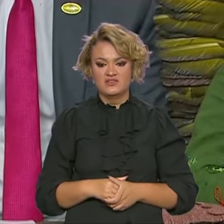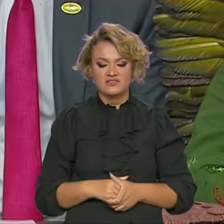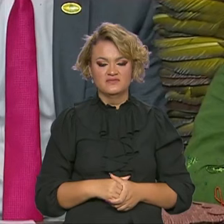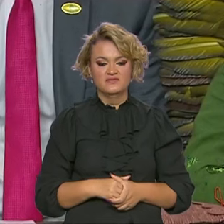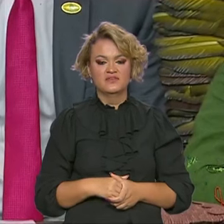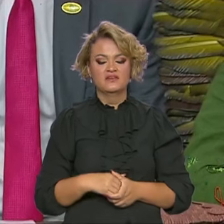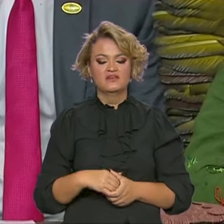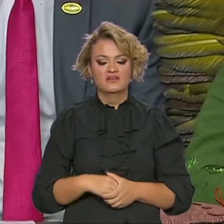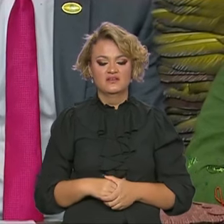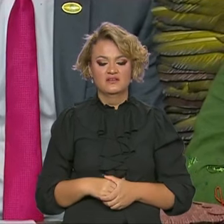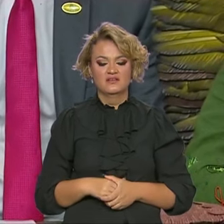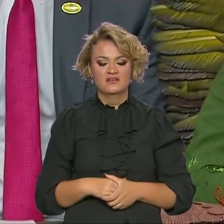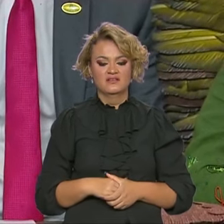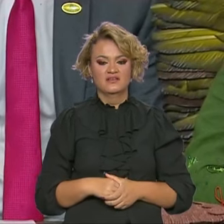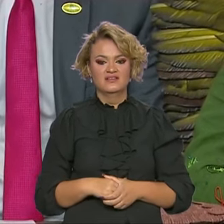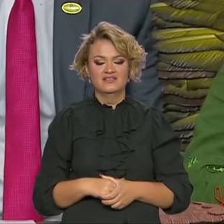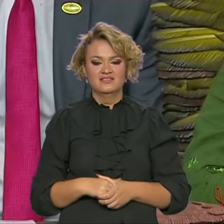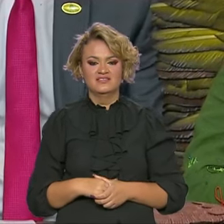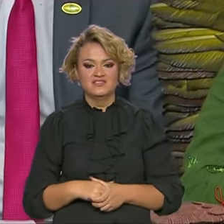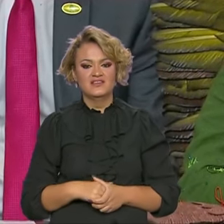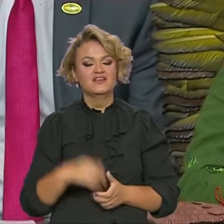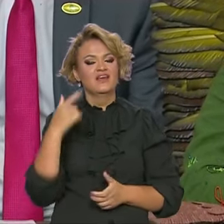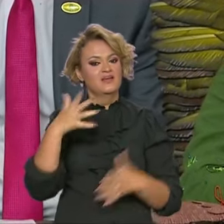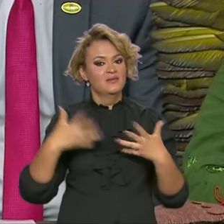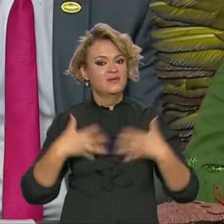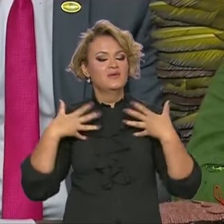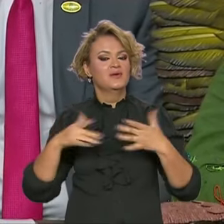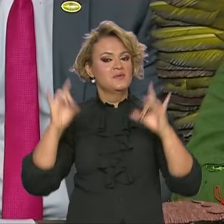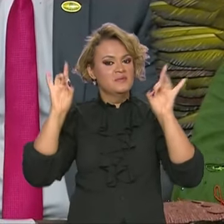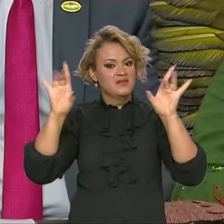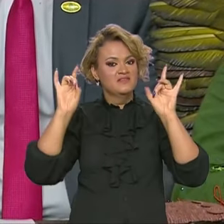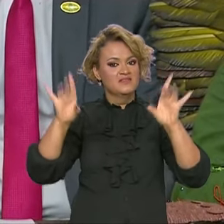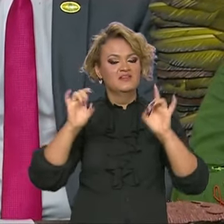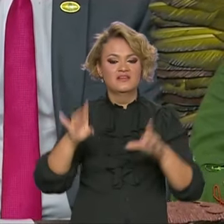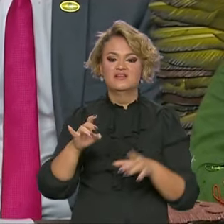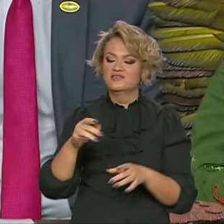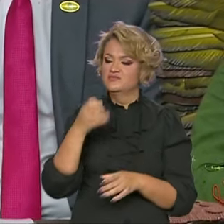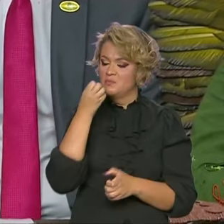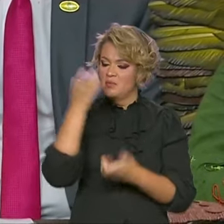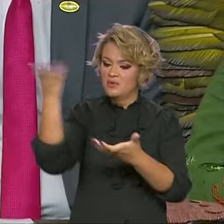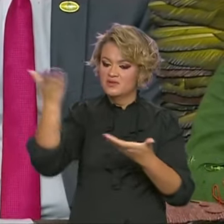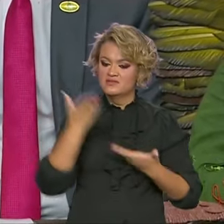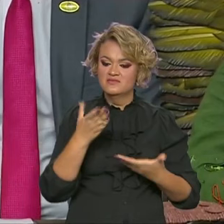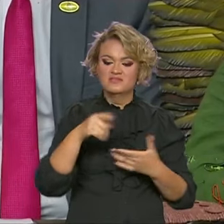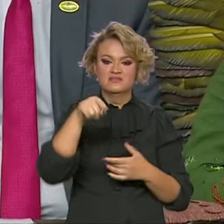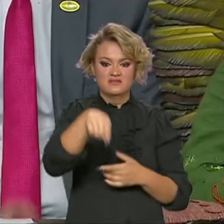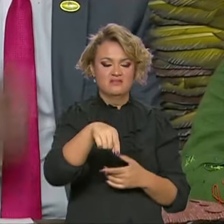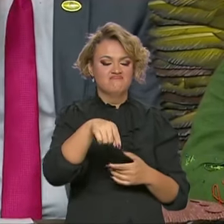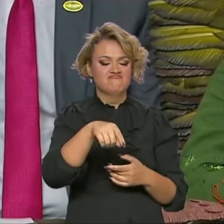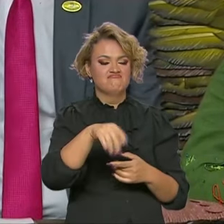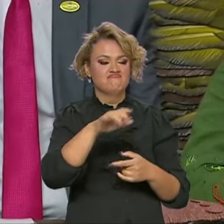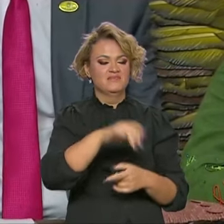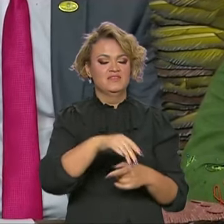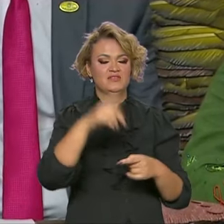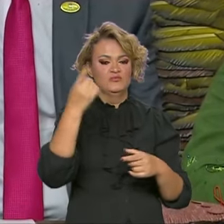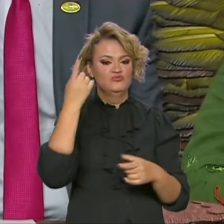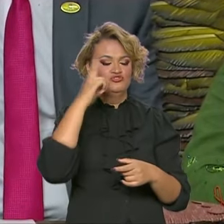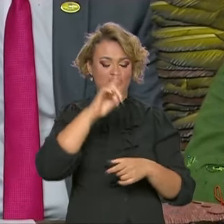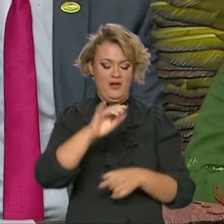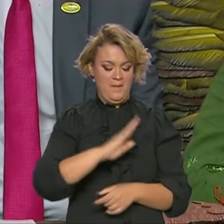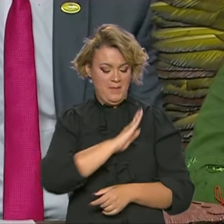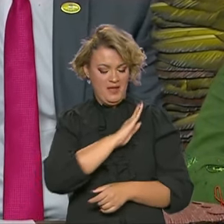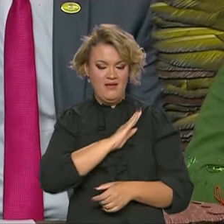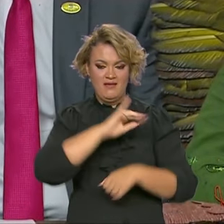e meu próprio, é uma honra e um privilégio dar-lhes as boas-vindas a Belém neste dia histórico